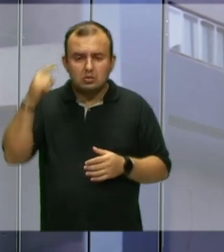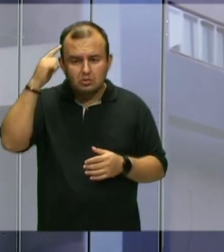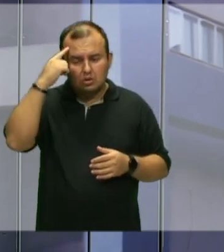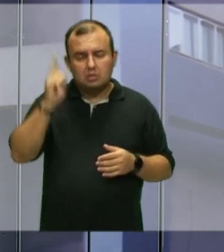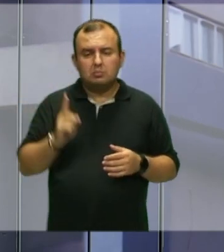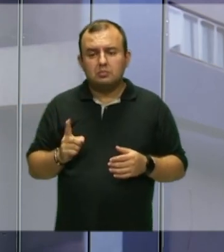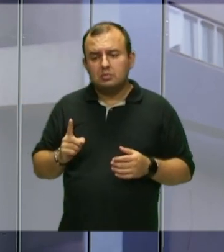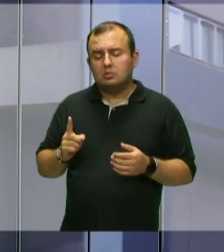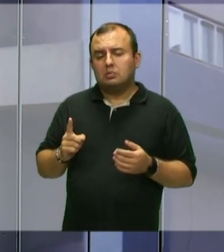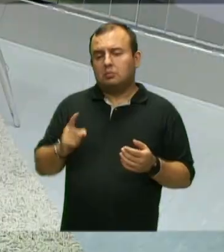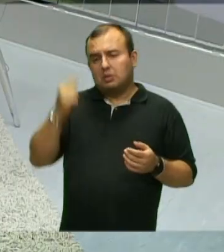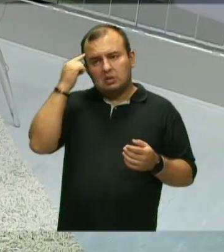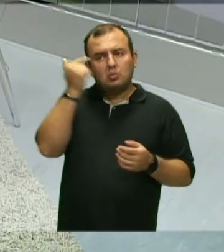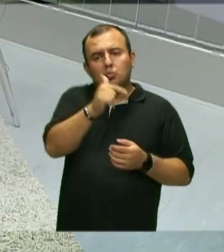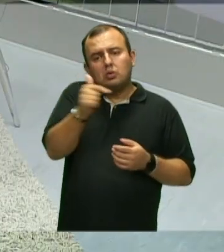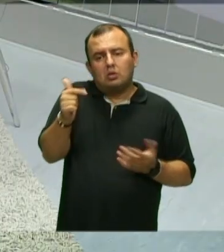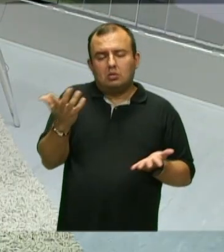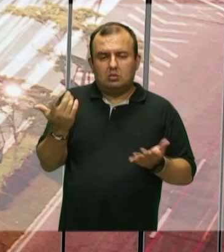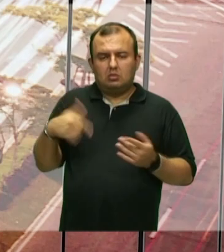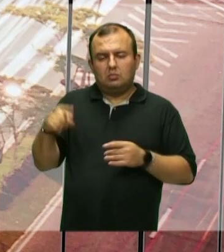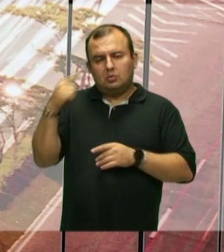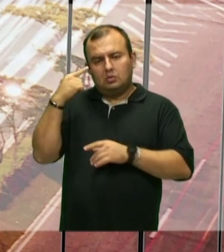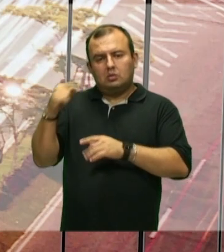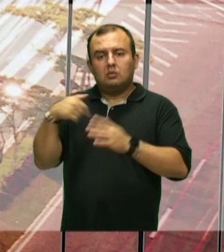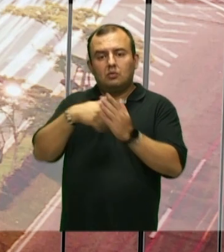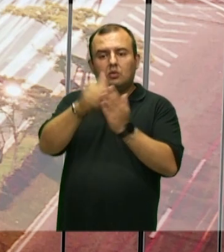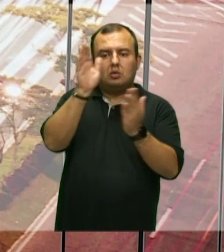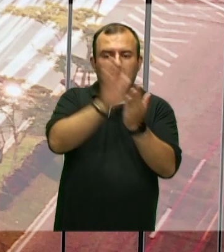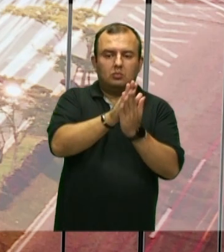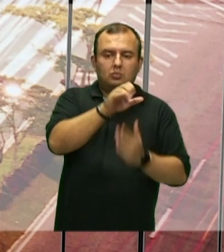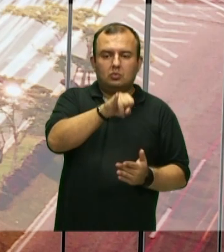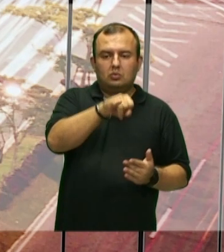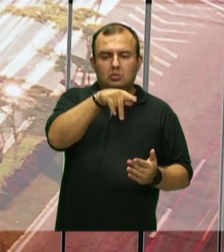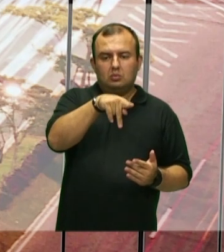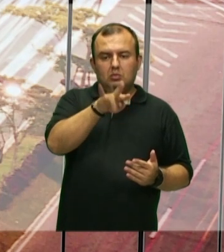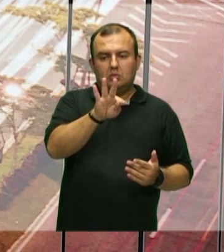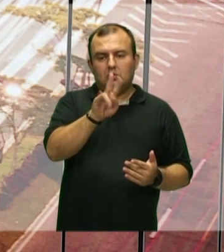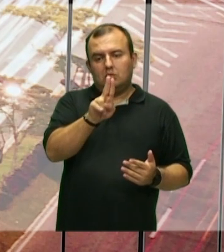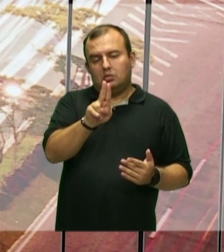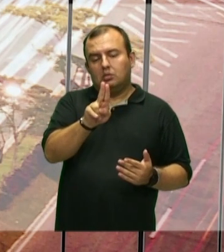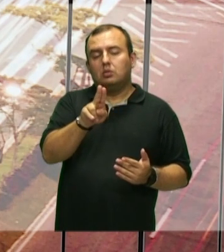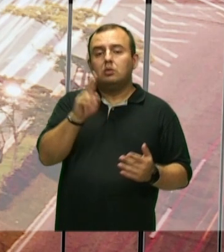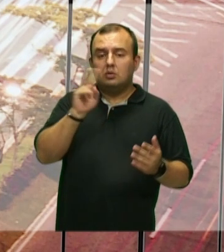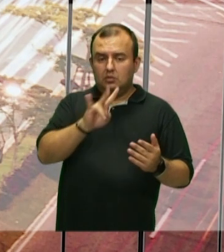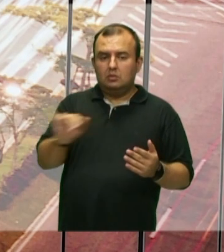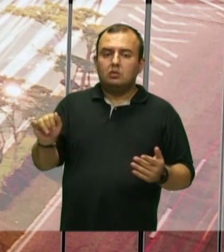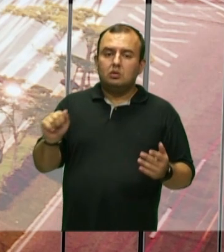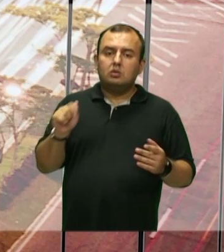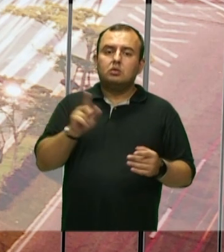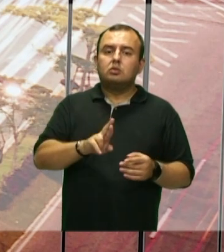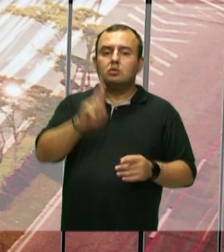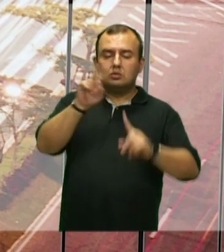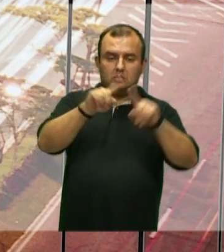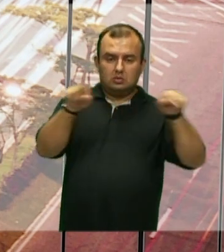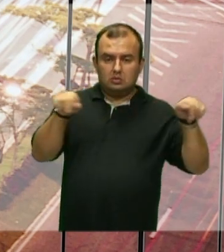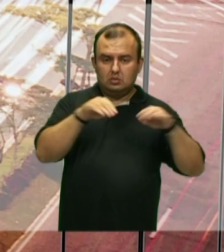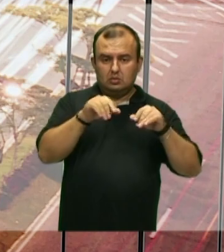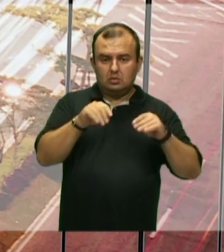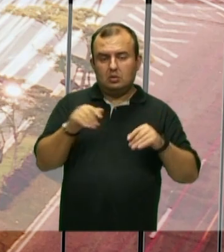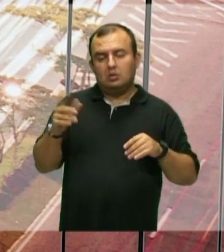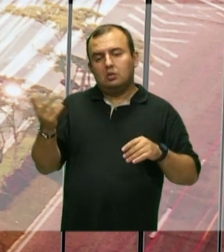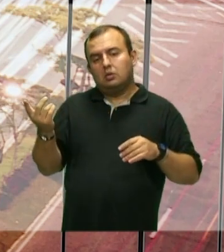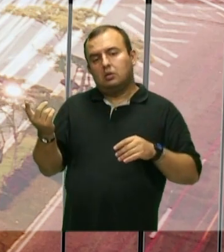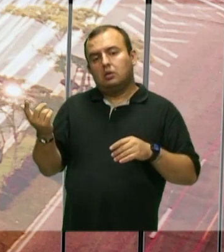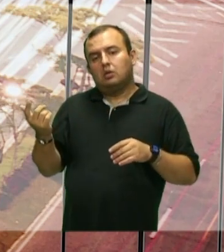segurança das crianças nesse CI. Às vezes vai a multa no IPTU, mas muitos terrenos, embora possuam proprietários, há inadimplência